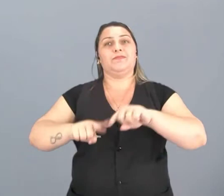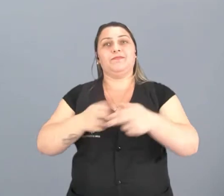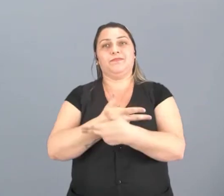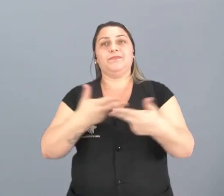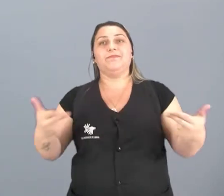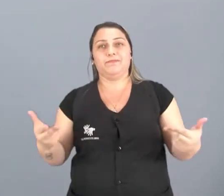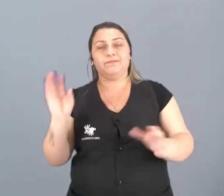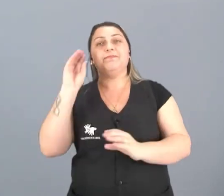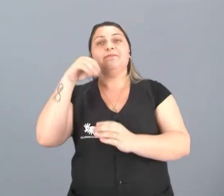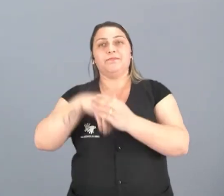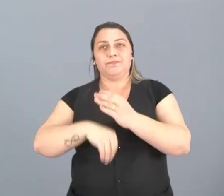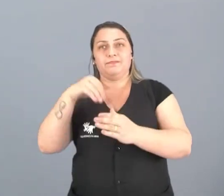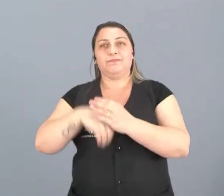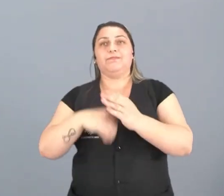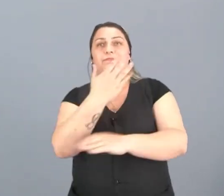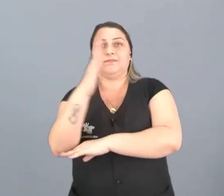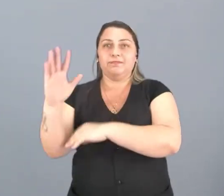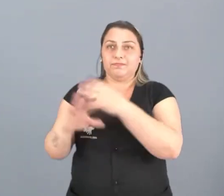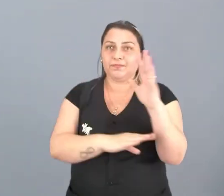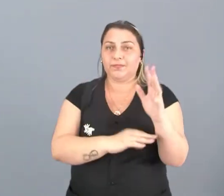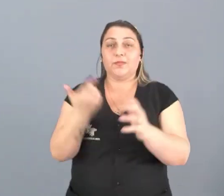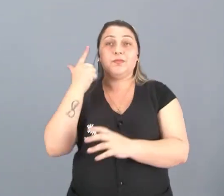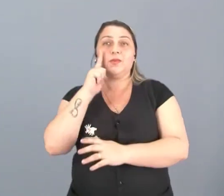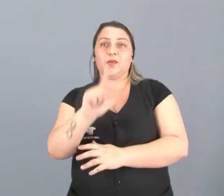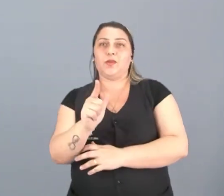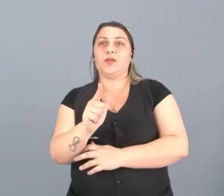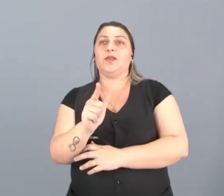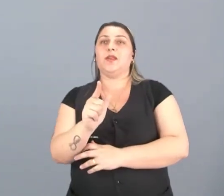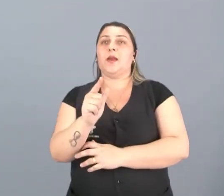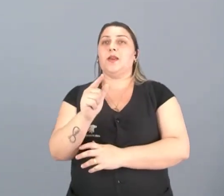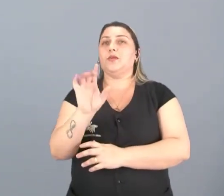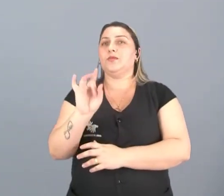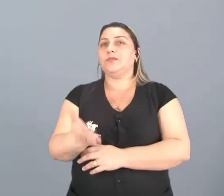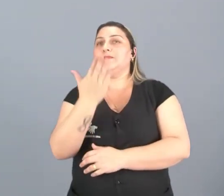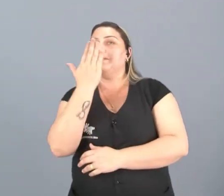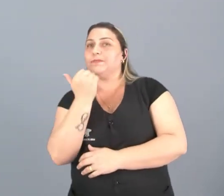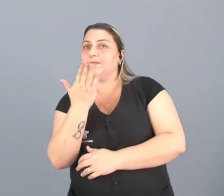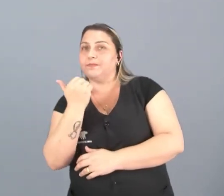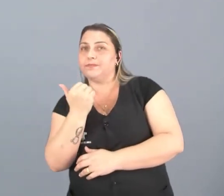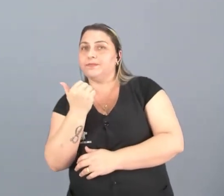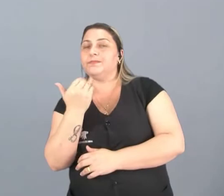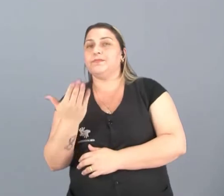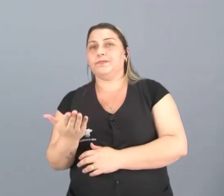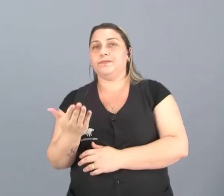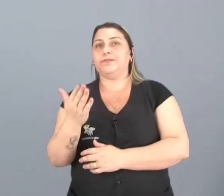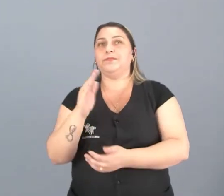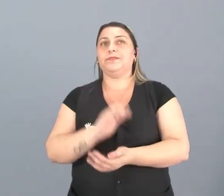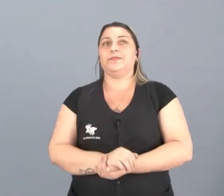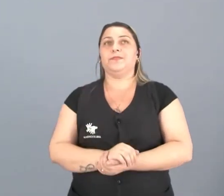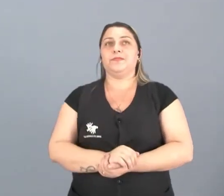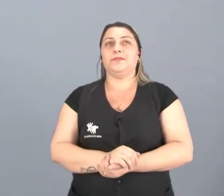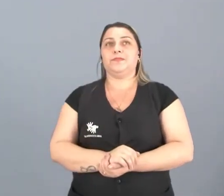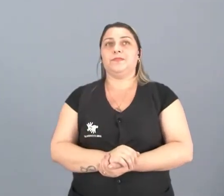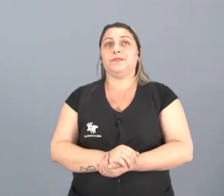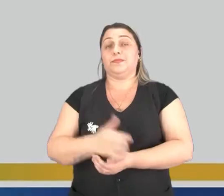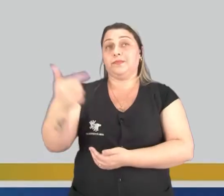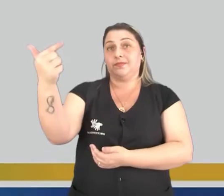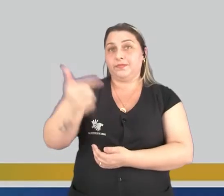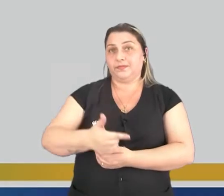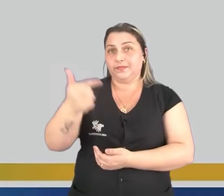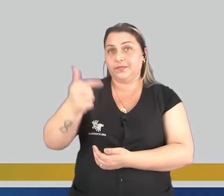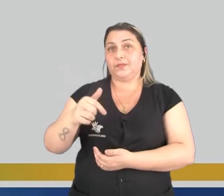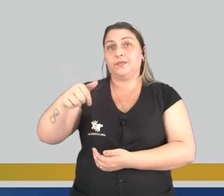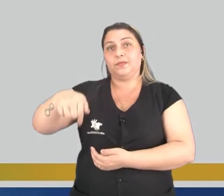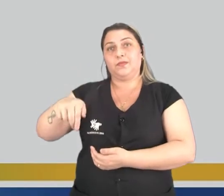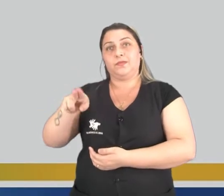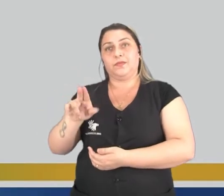outro dentro dos seringais para tentar, né, se manter aí com um pouco de consumo e dignidade. Segunda questão,